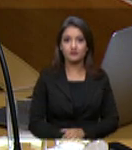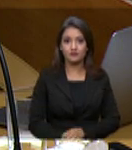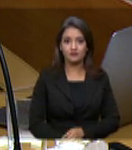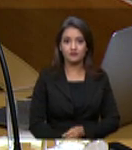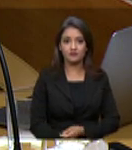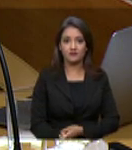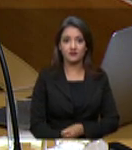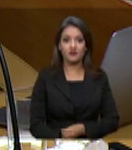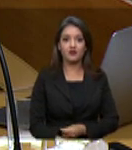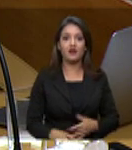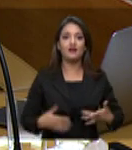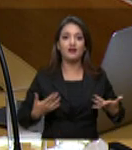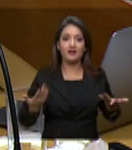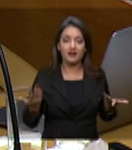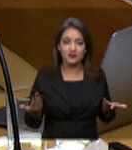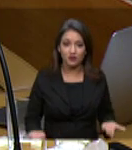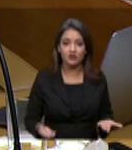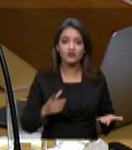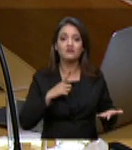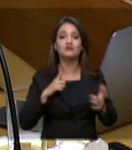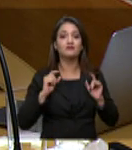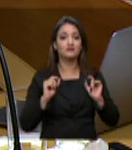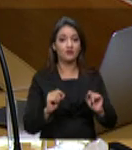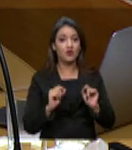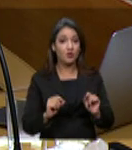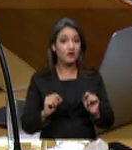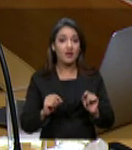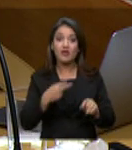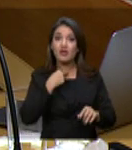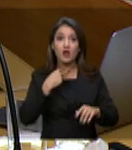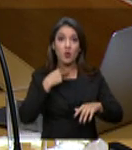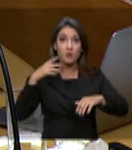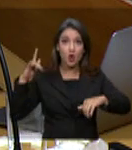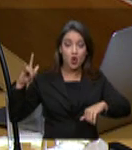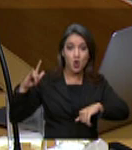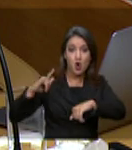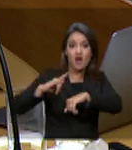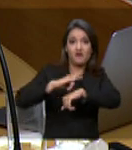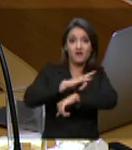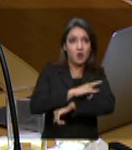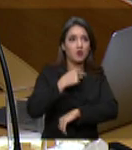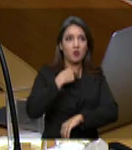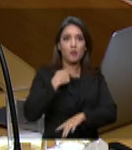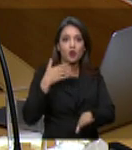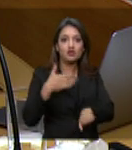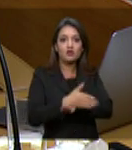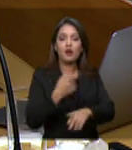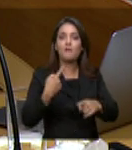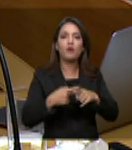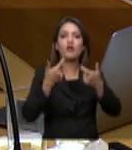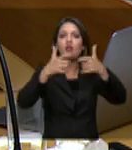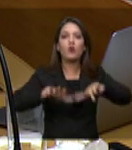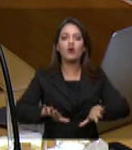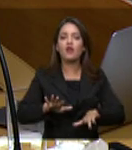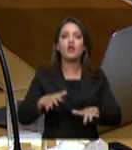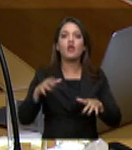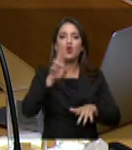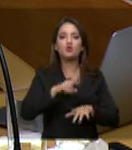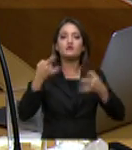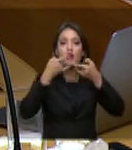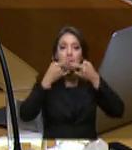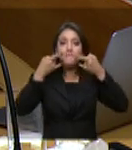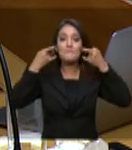bom e que foi impedido de embarcar em um voo por se recusar a usar máscara de proteção contra a cor vídeo